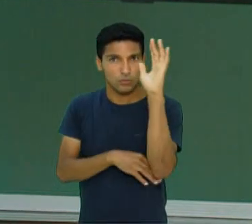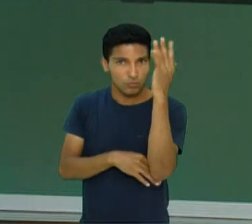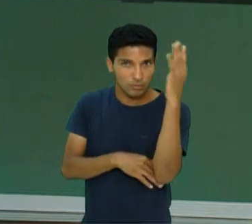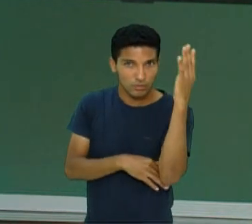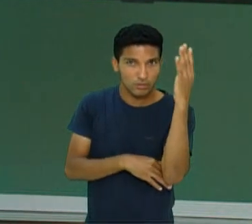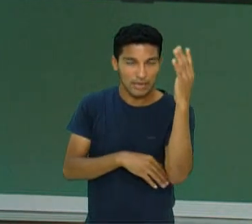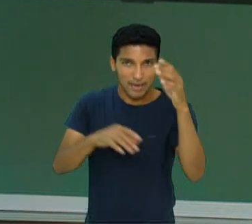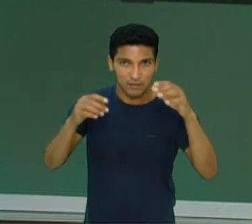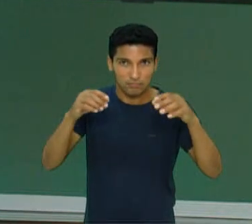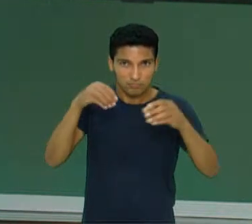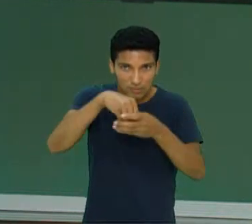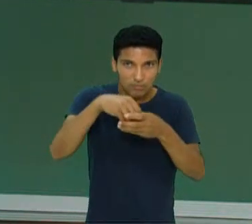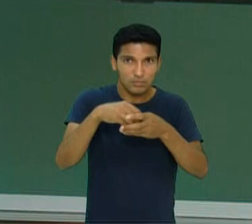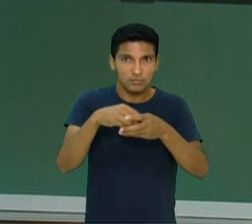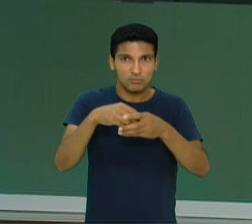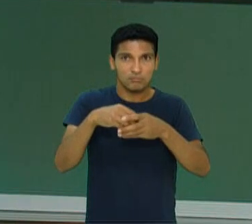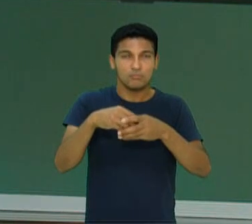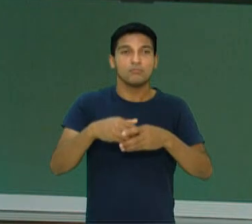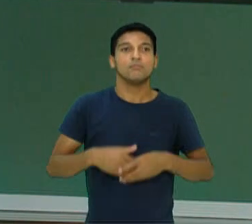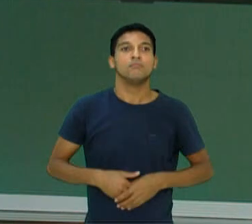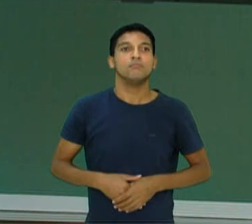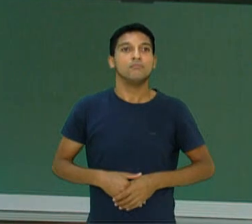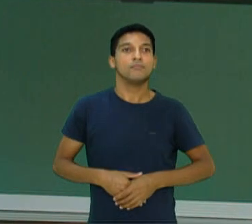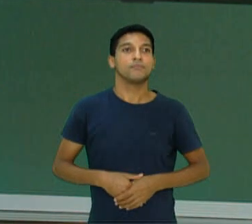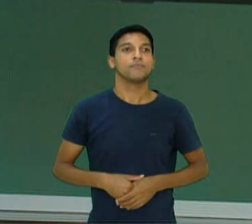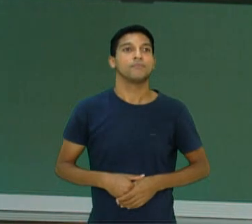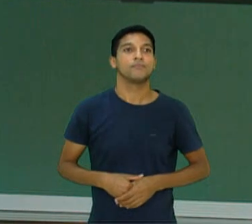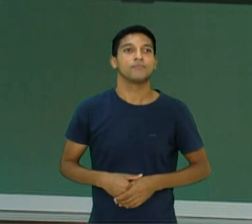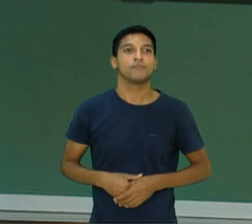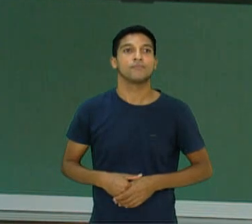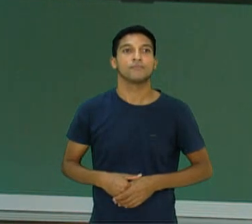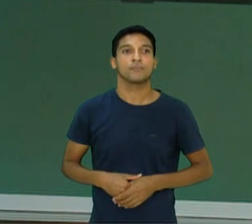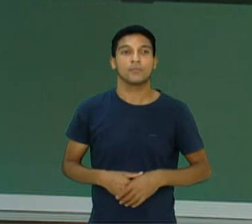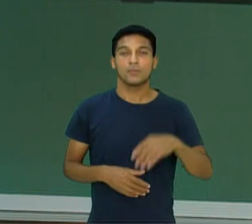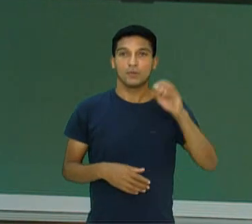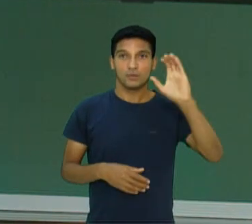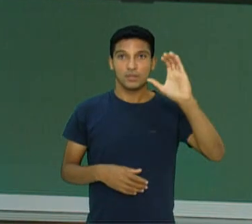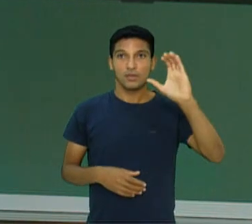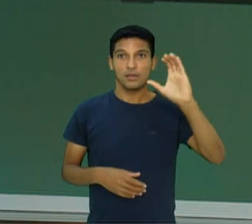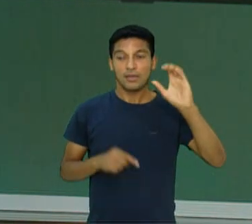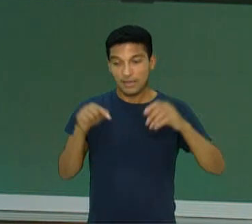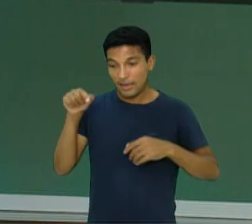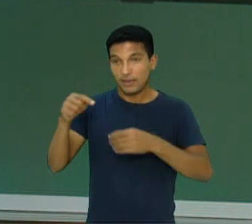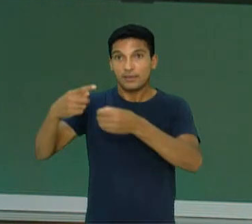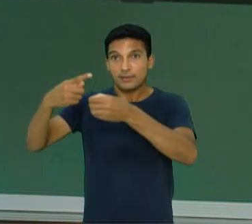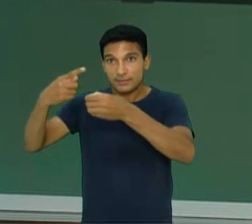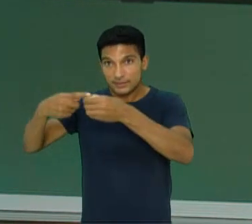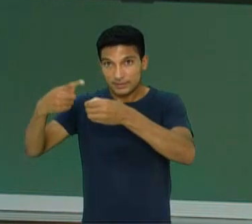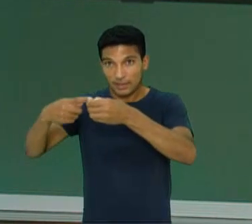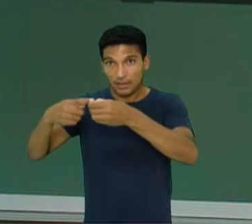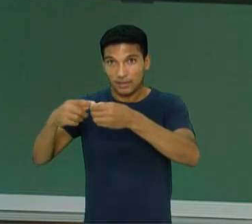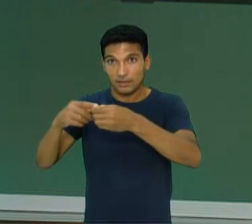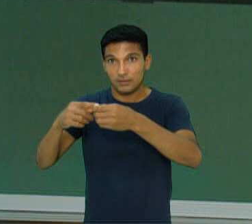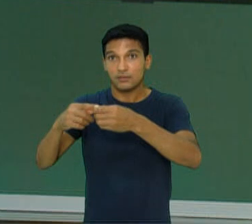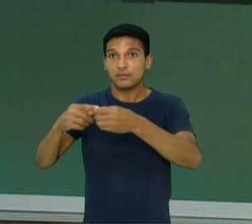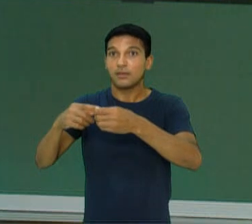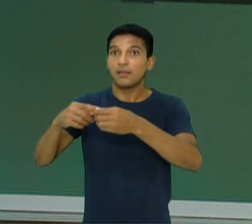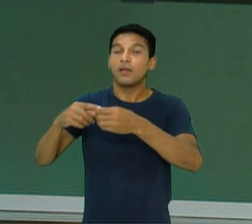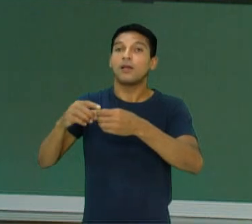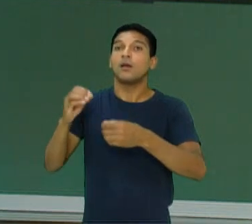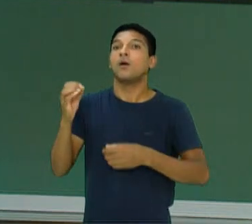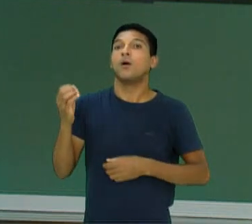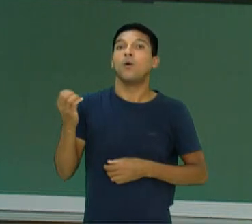urbanas. Alternativa C. Praticados nos ambientes urbanos ou ainda em lugares fechados.